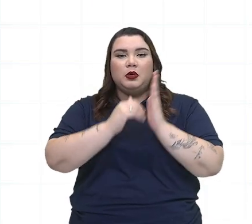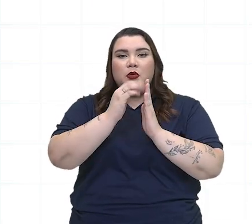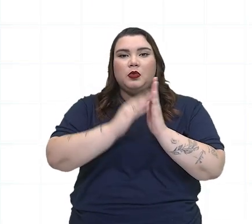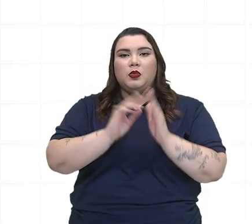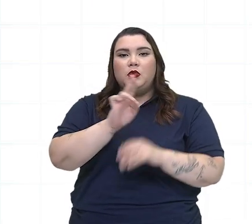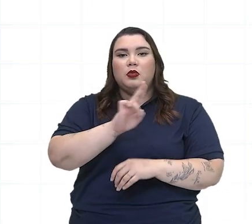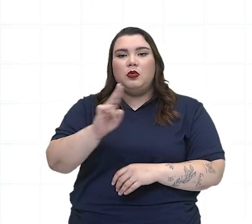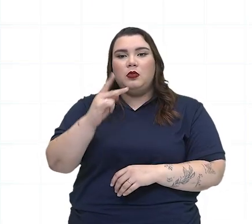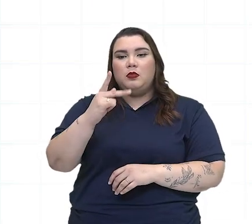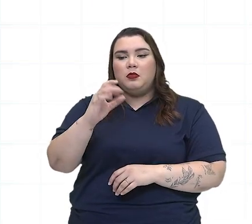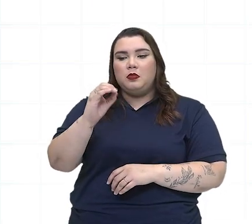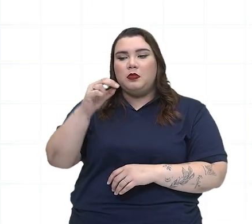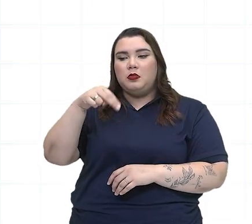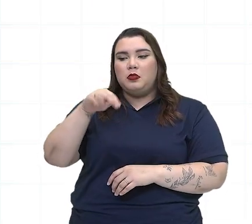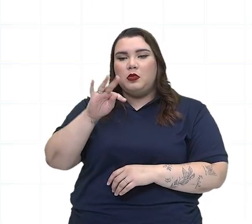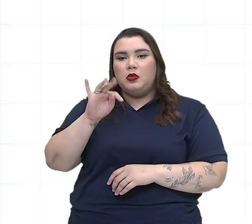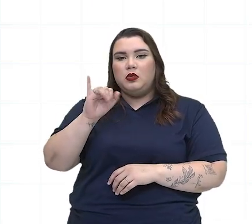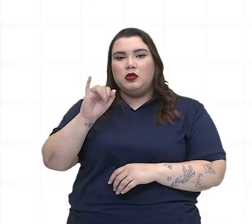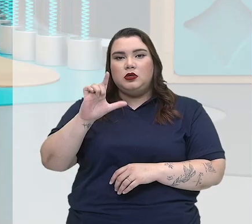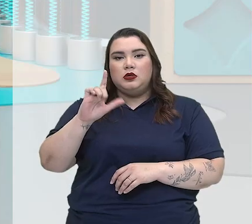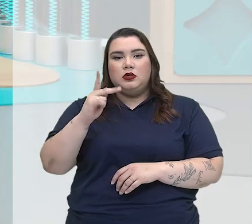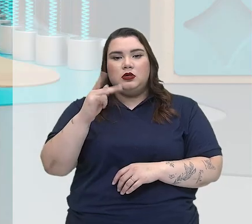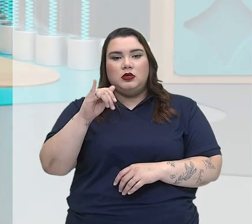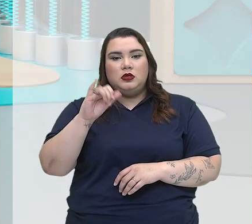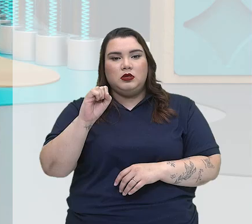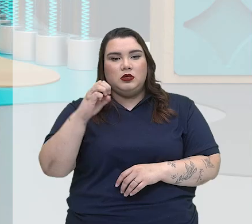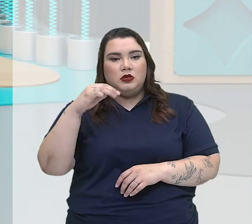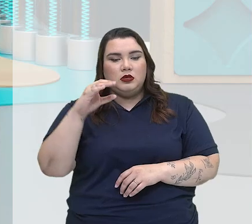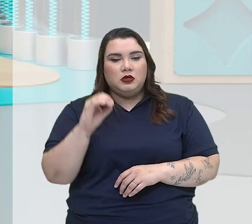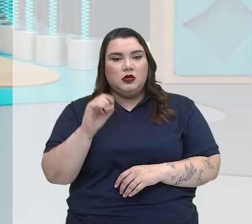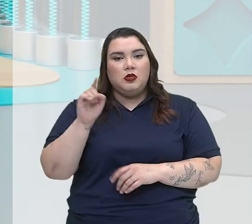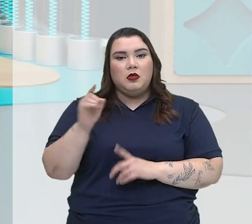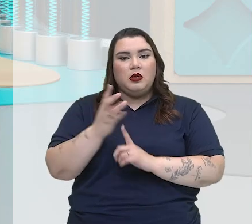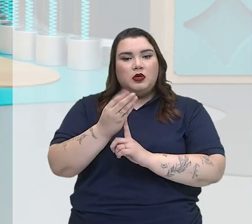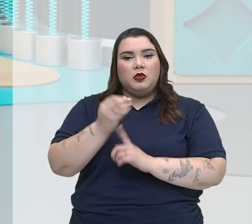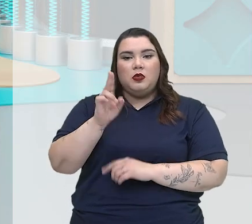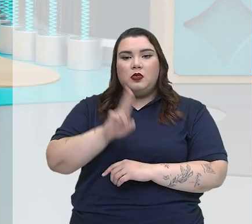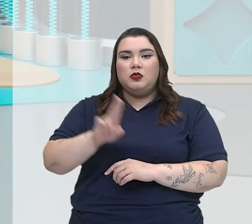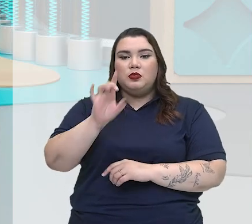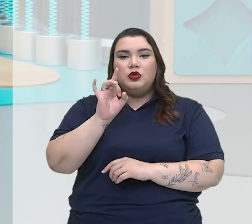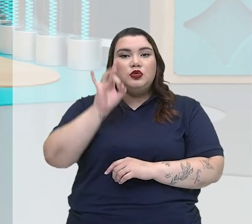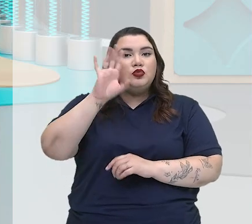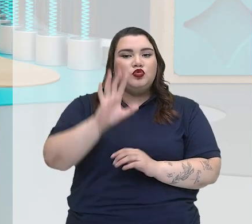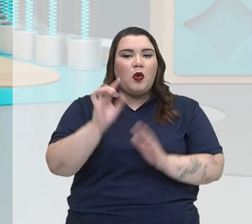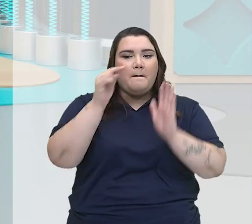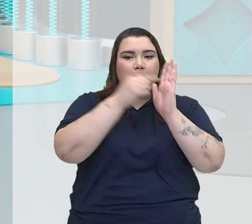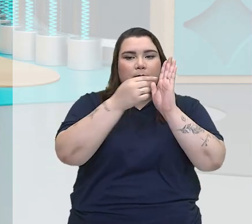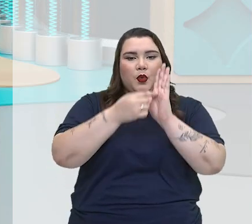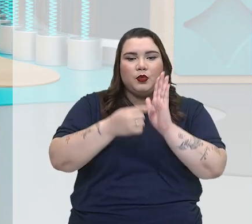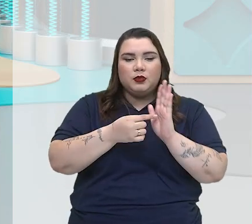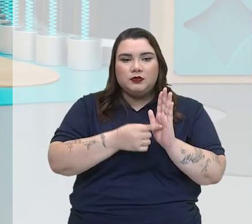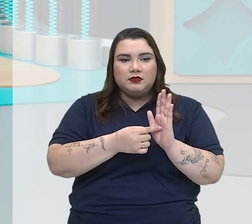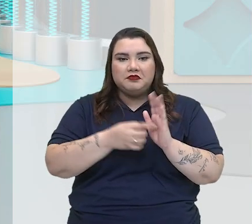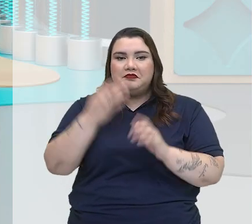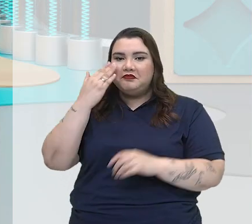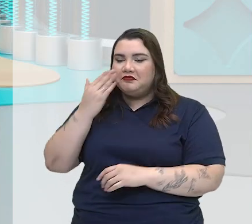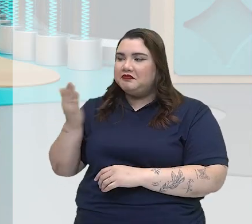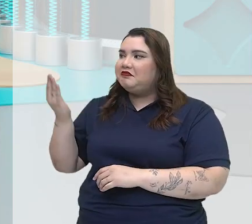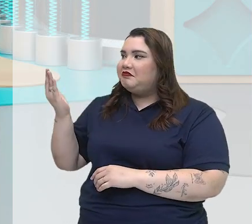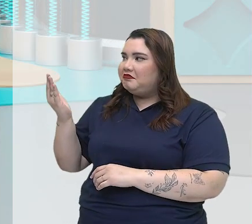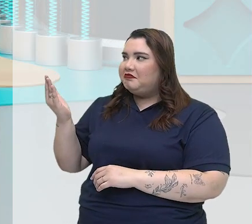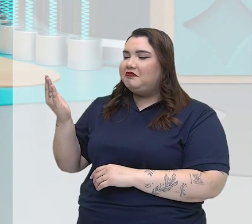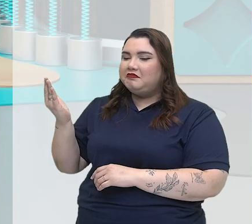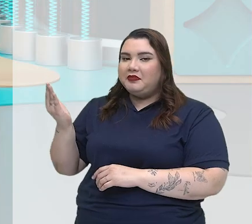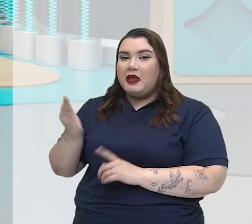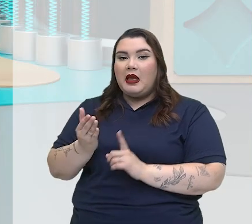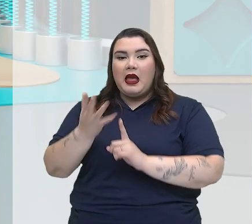em que o artista ele utiliza apenas pontos. Então, vou mostrar para vocês. Aqui nós temos uma composição